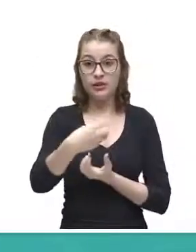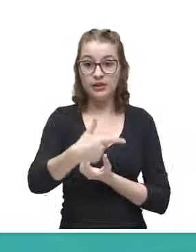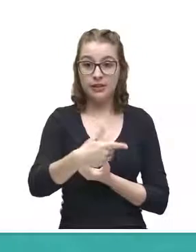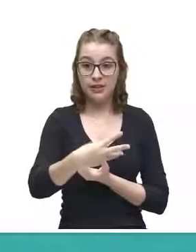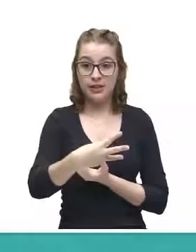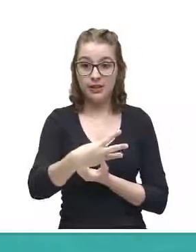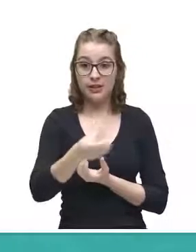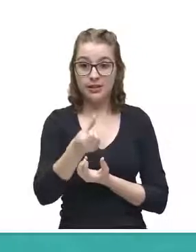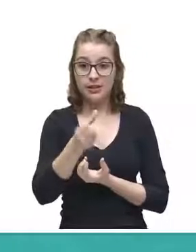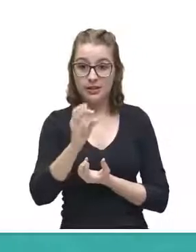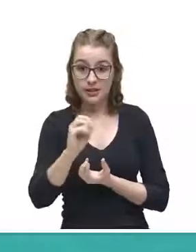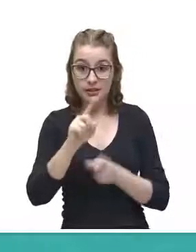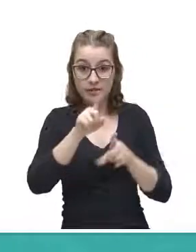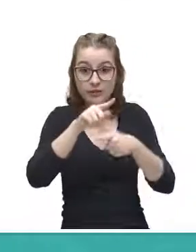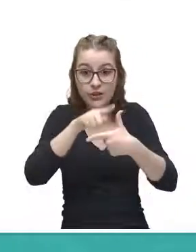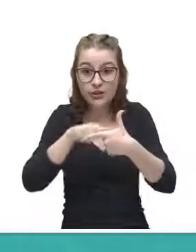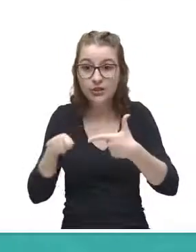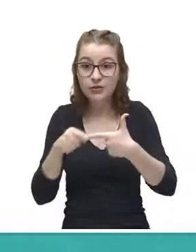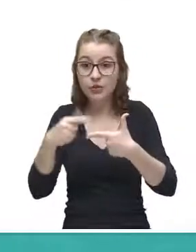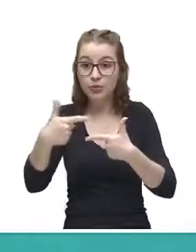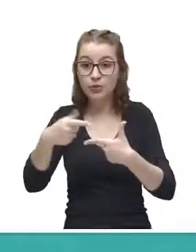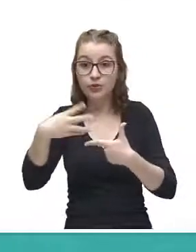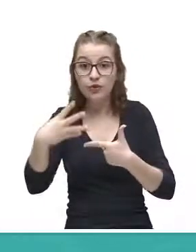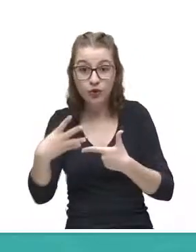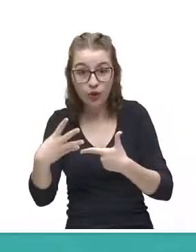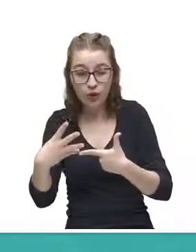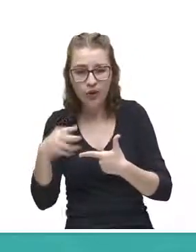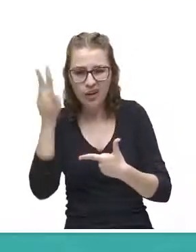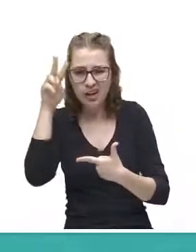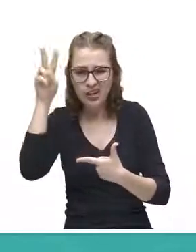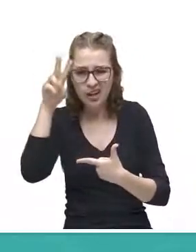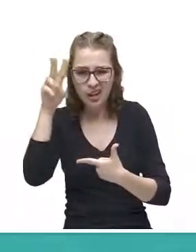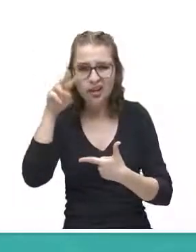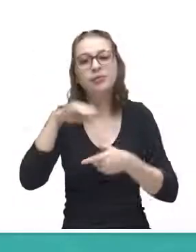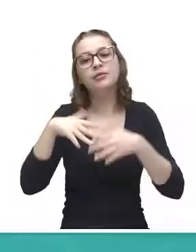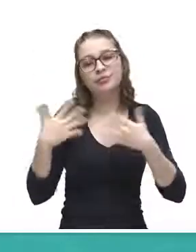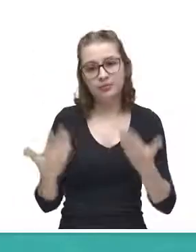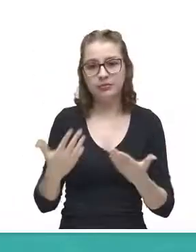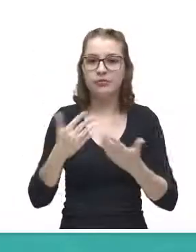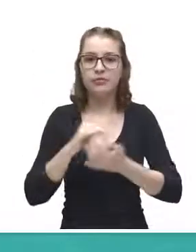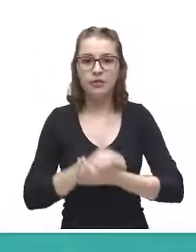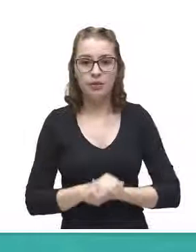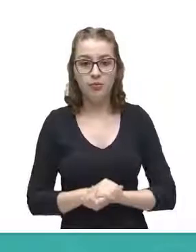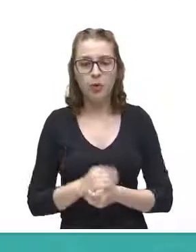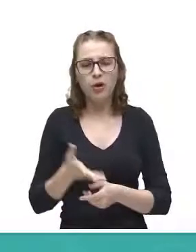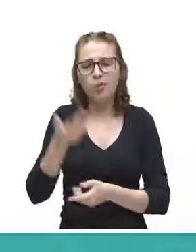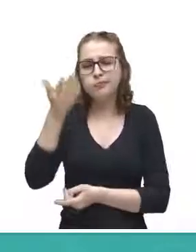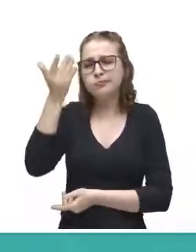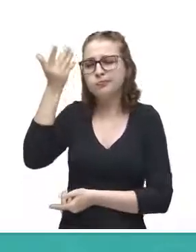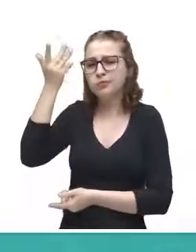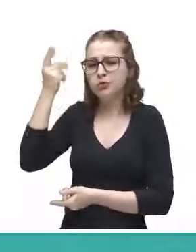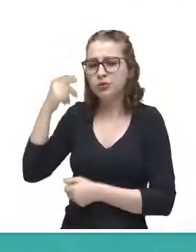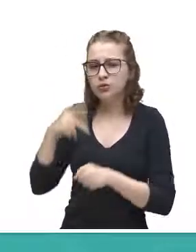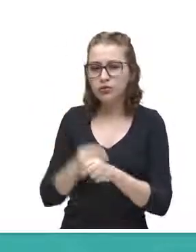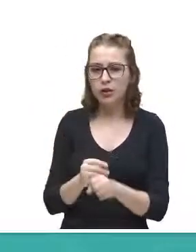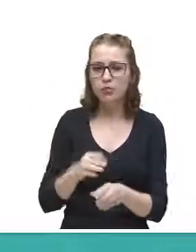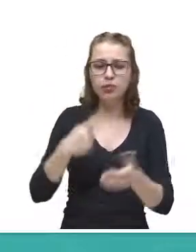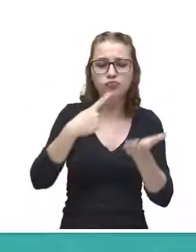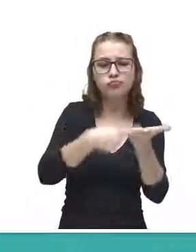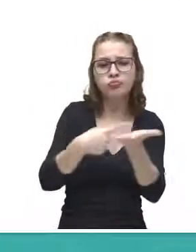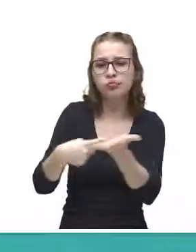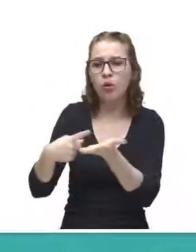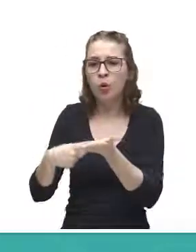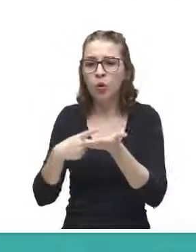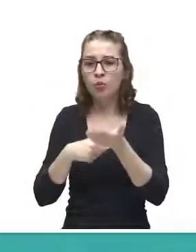foi realizada por vários países, tá? Em uma conferência internacional em Roma, em